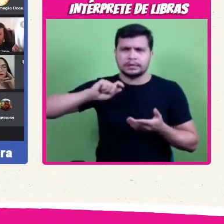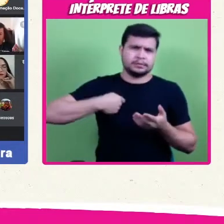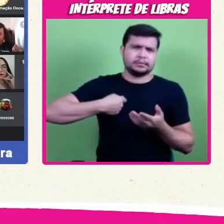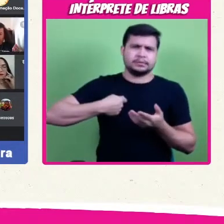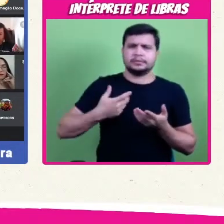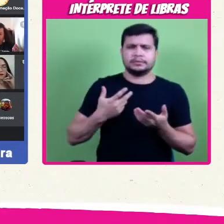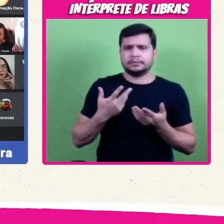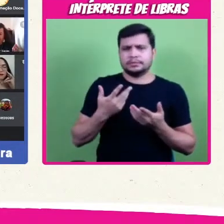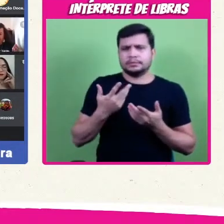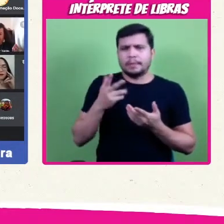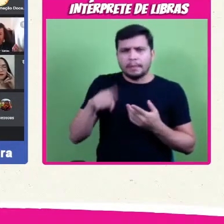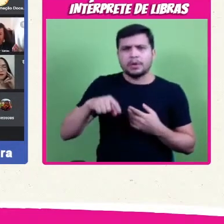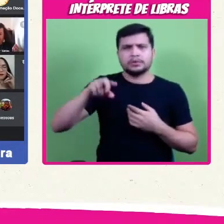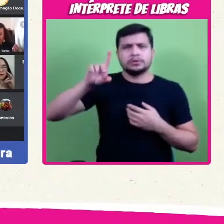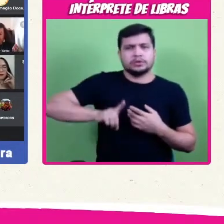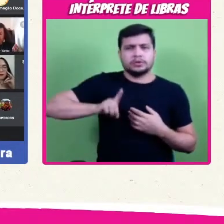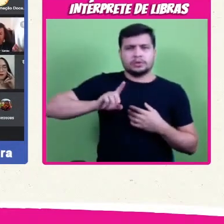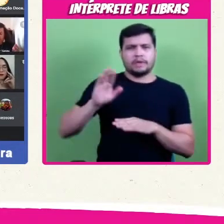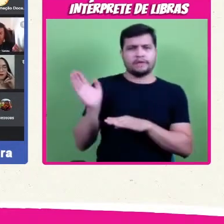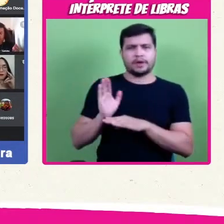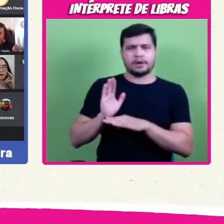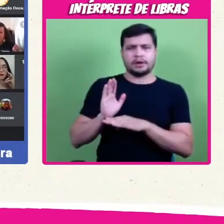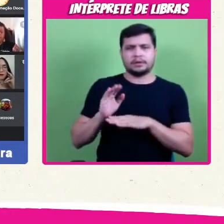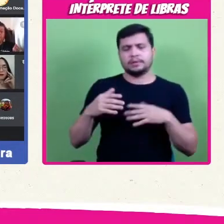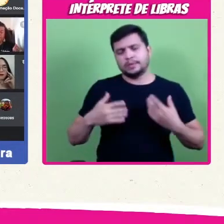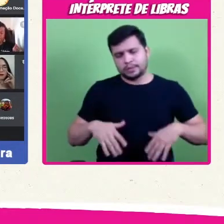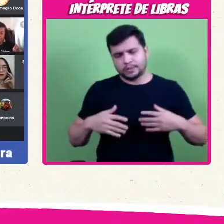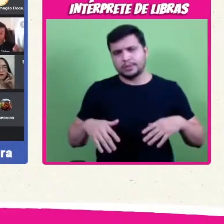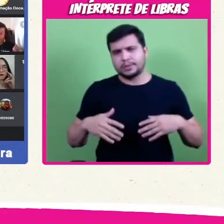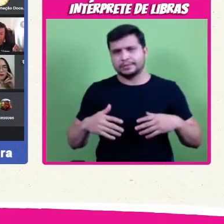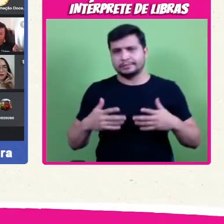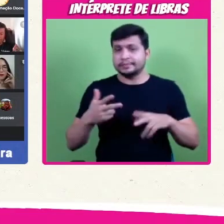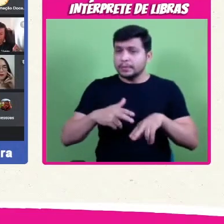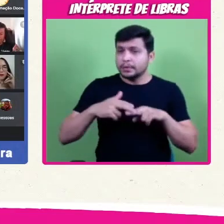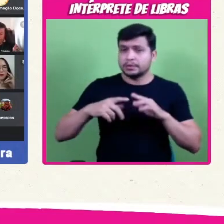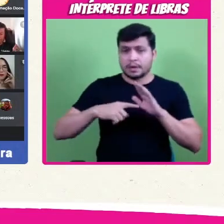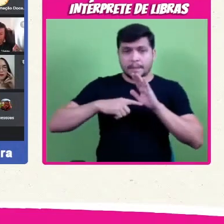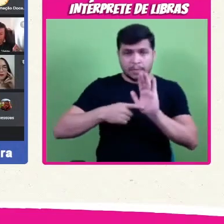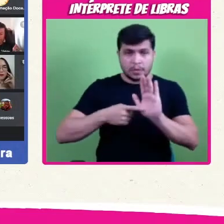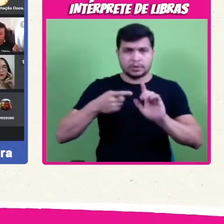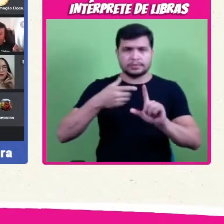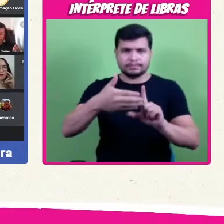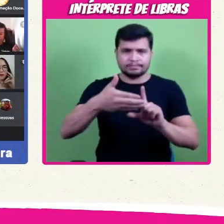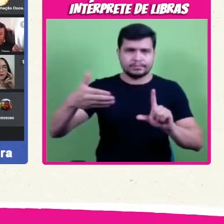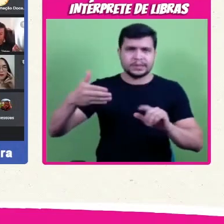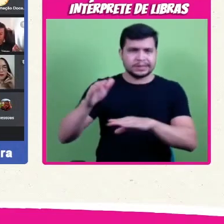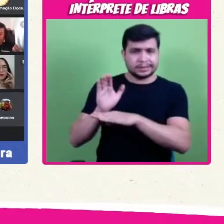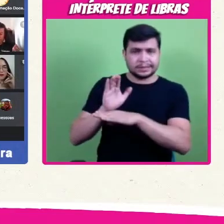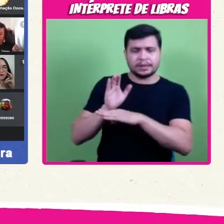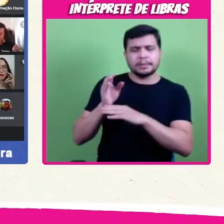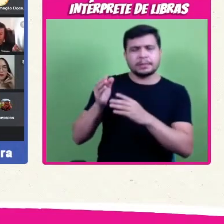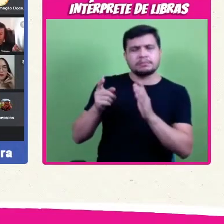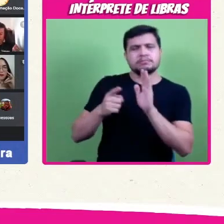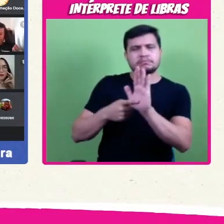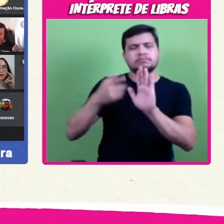um filme. Isso é incrível. A mostra de cinema, ela também traz essa perspectiva, né? A linguagem